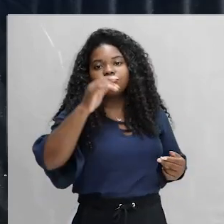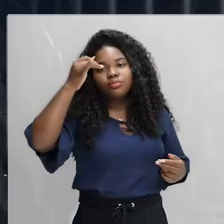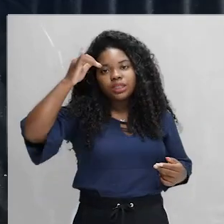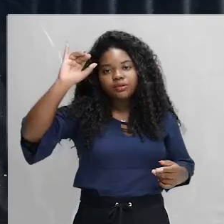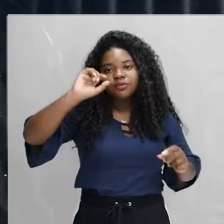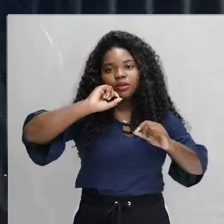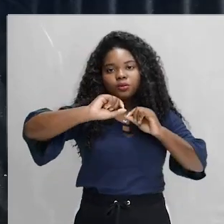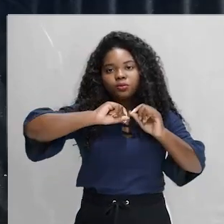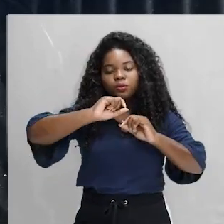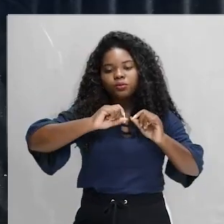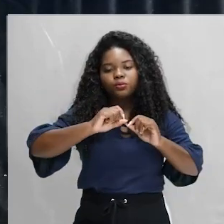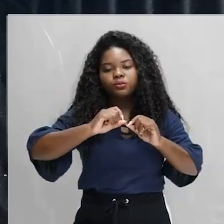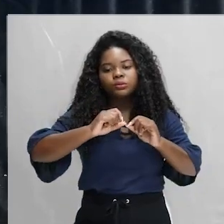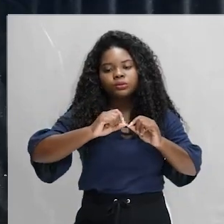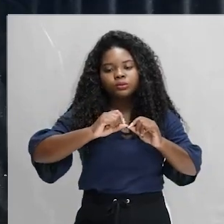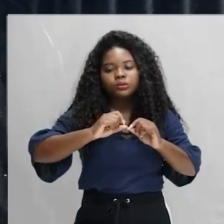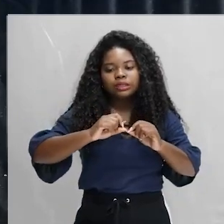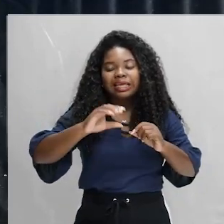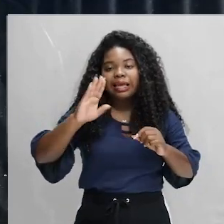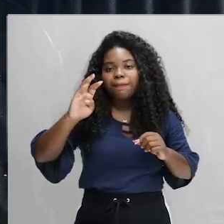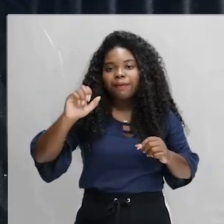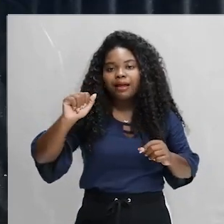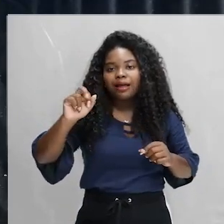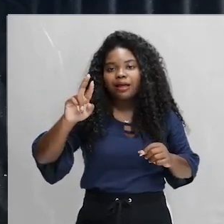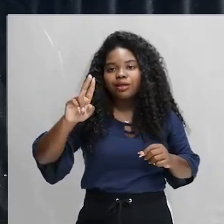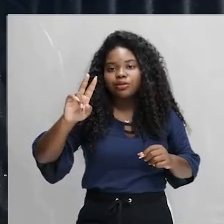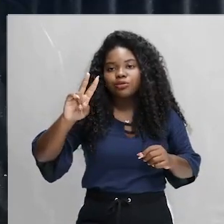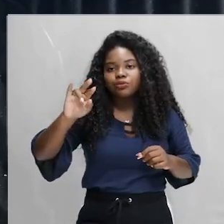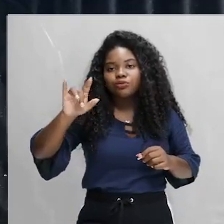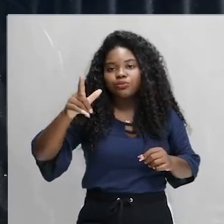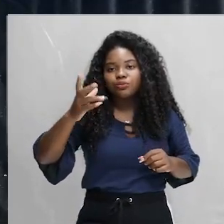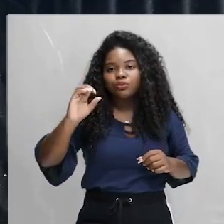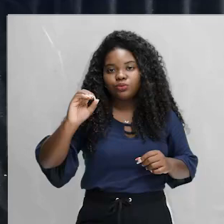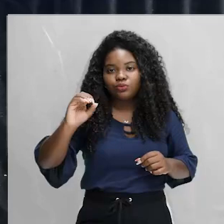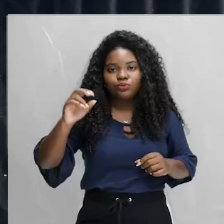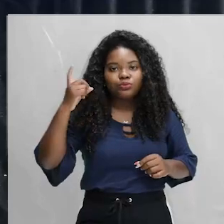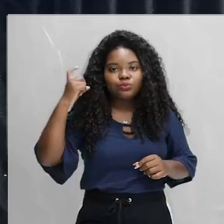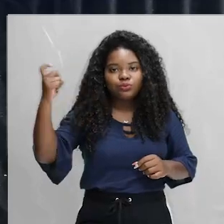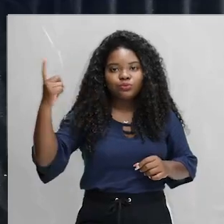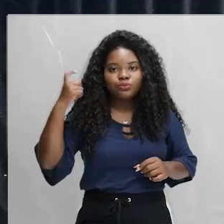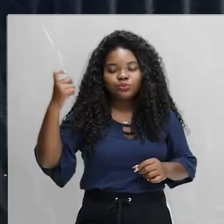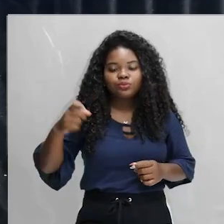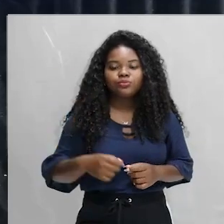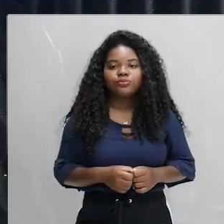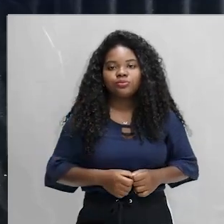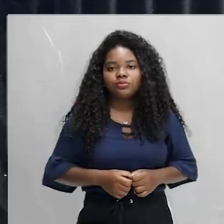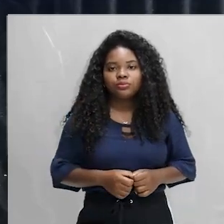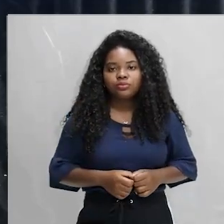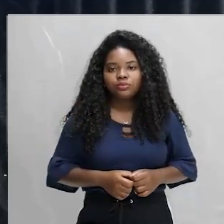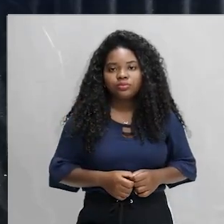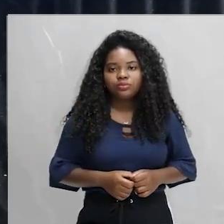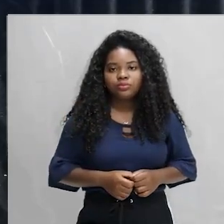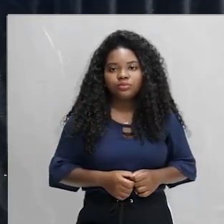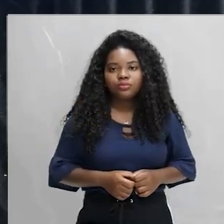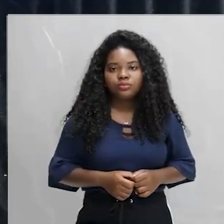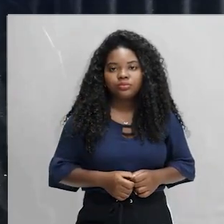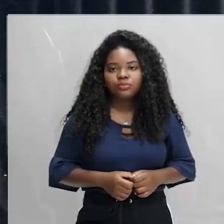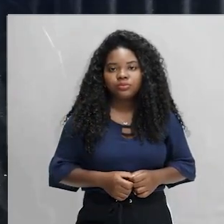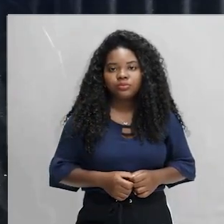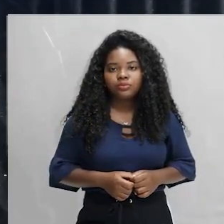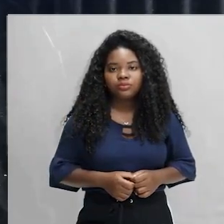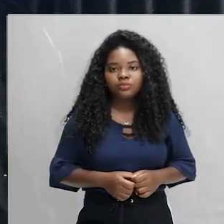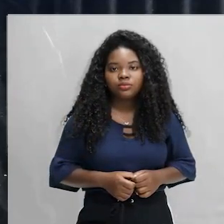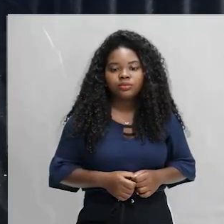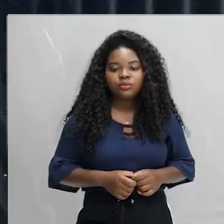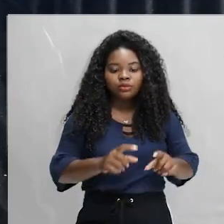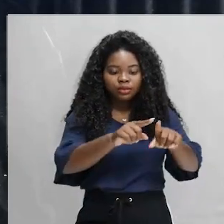evitar o barulho, né? Anti-ruído. Isso aqui não é uma subjetivação, é uma objetivação, porque é realmente isso.